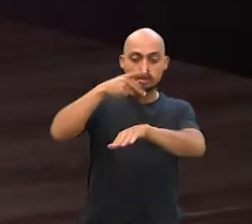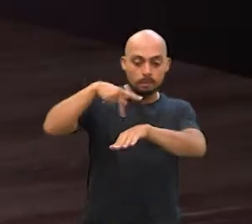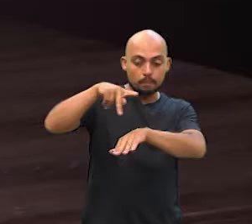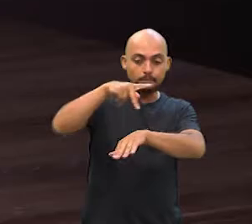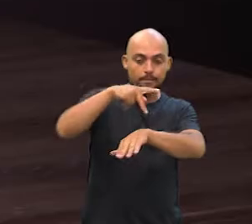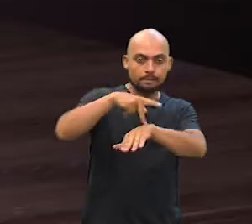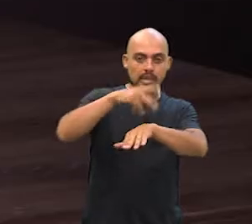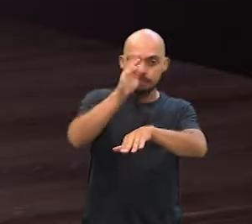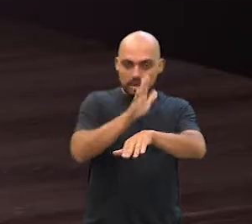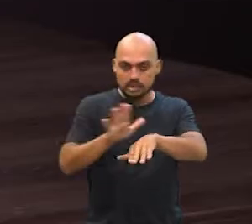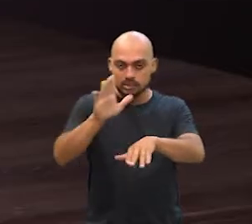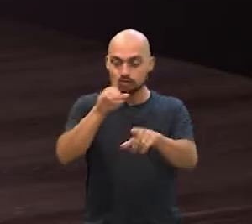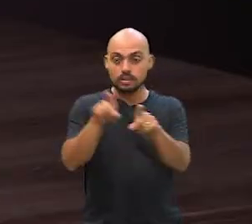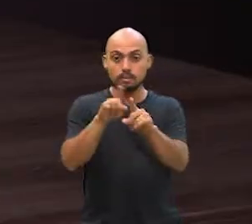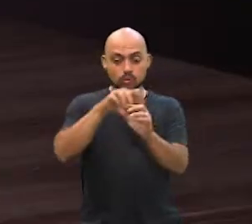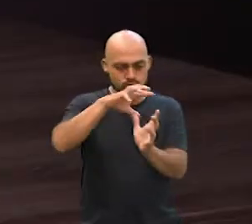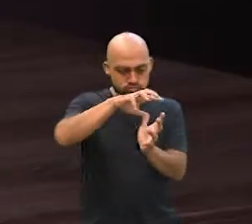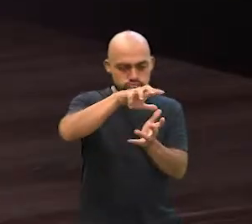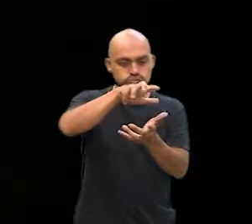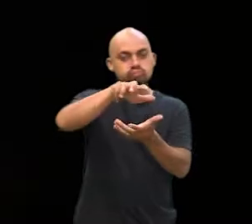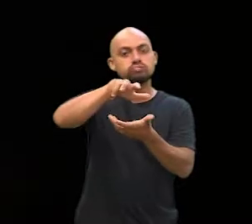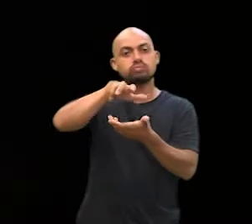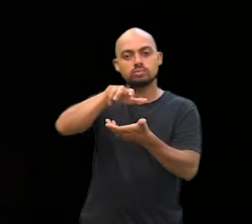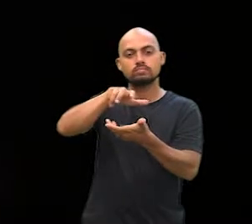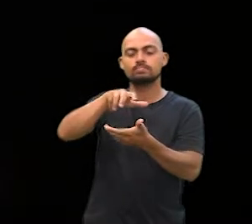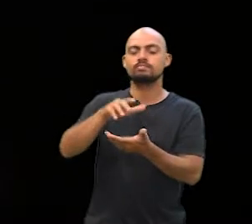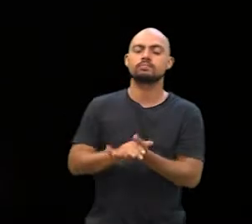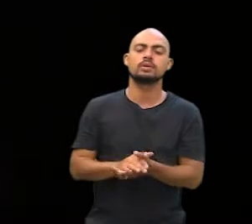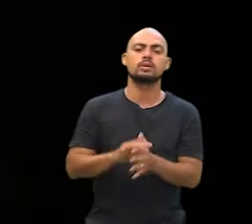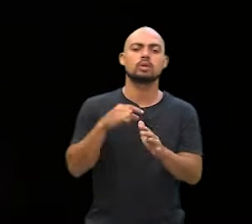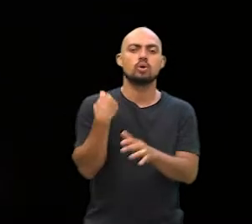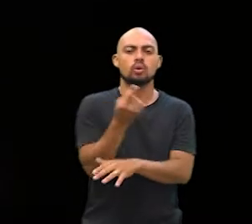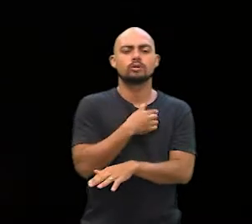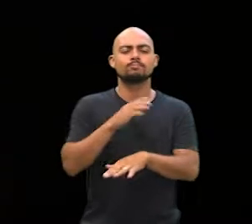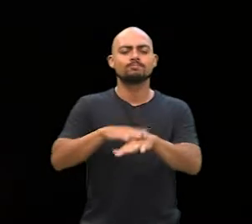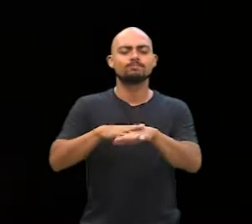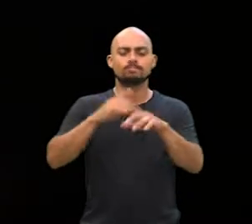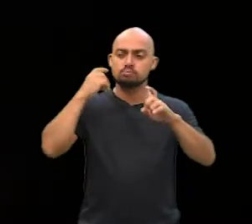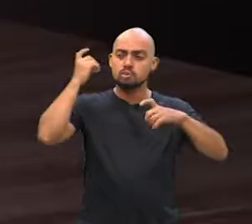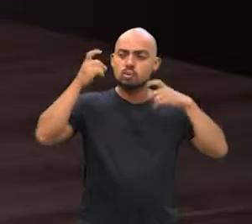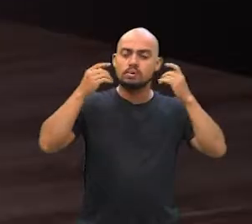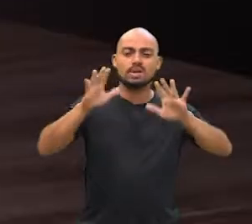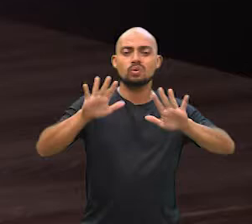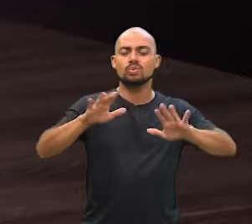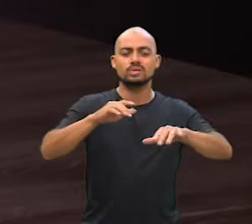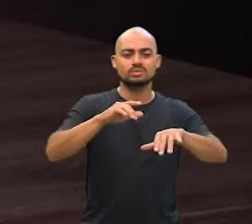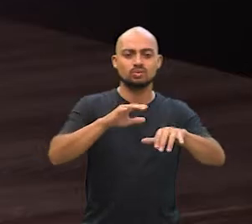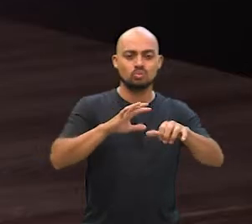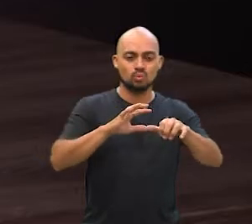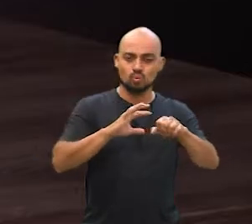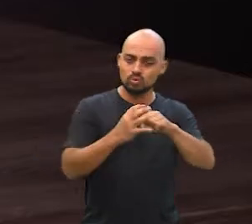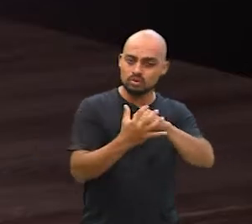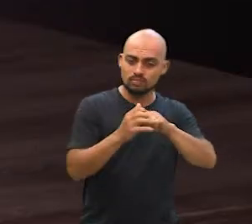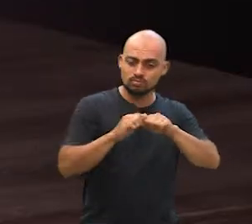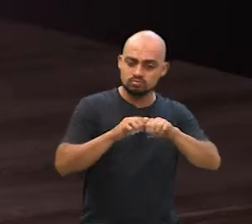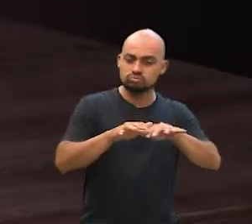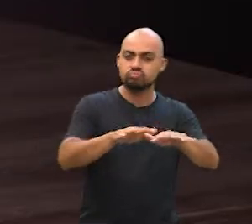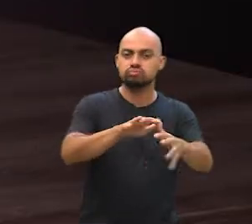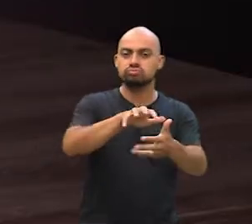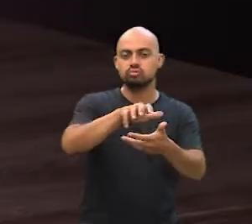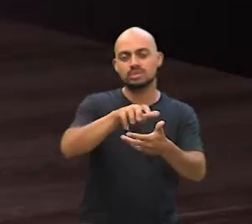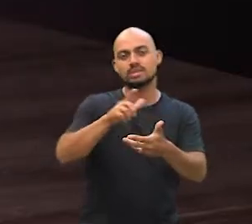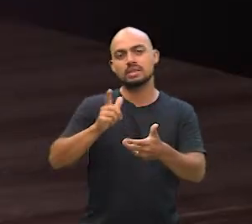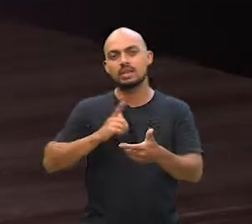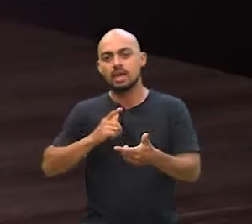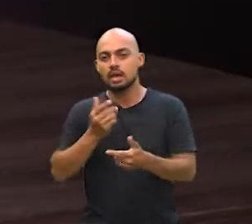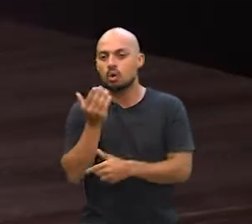todo, mas no Brasil em especial também, para nós que precisamos aí dessa preocupação da pandemia, de termos ou